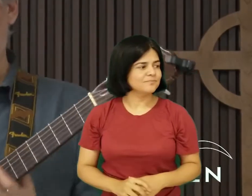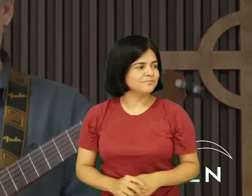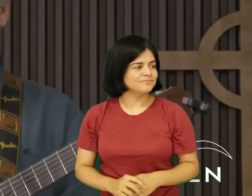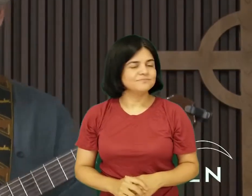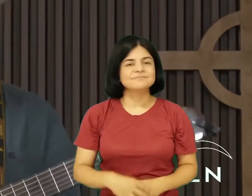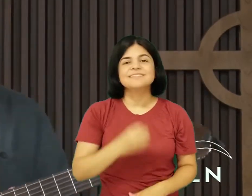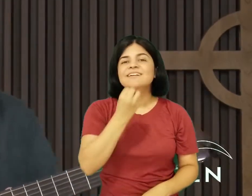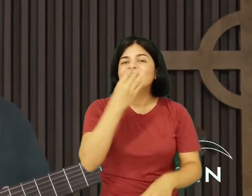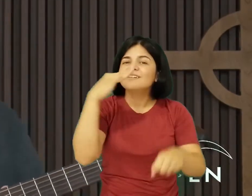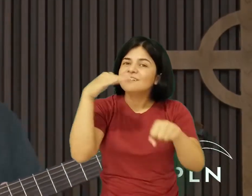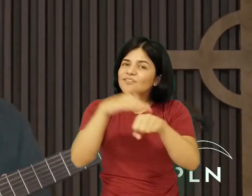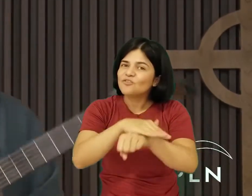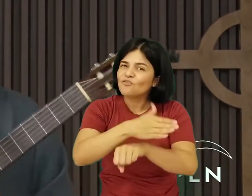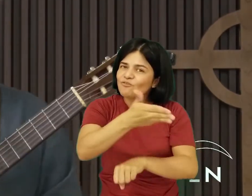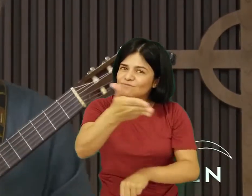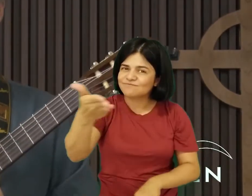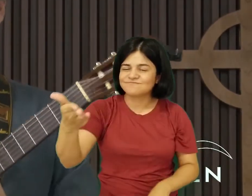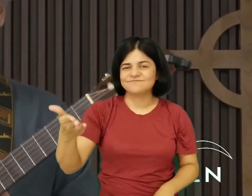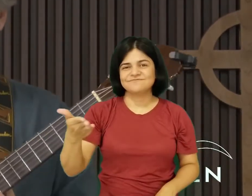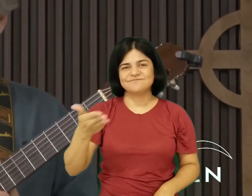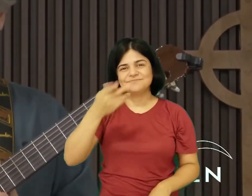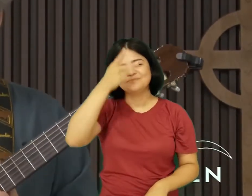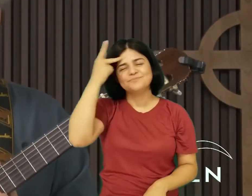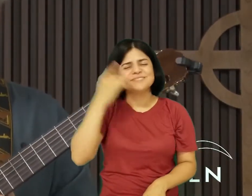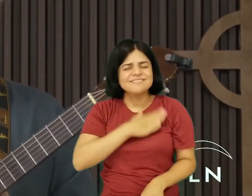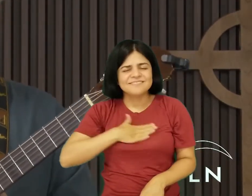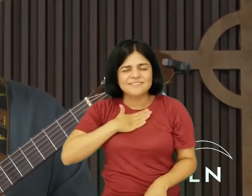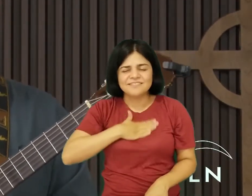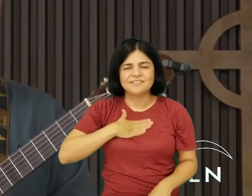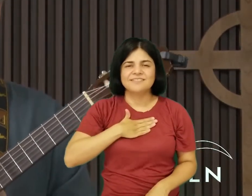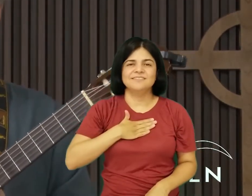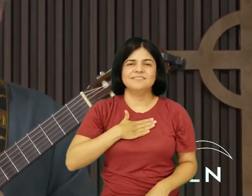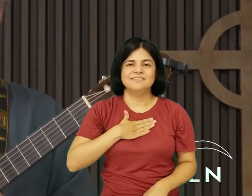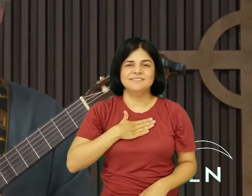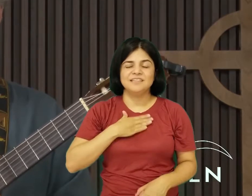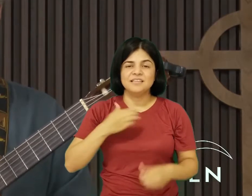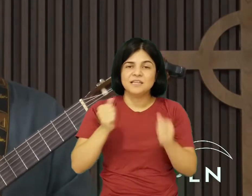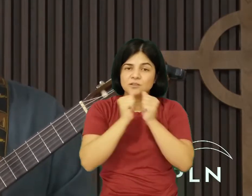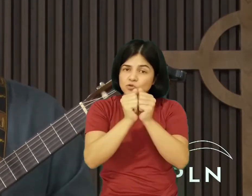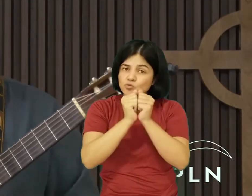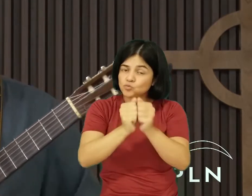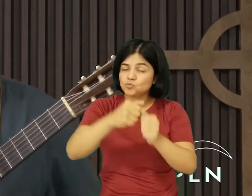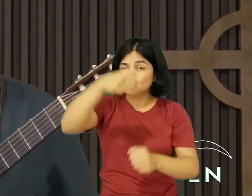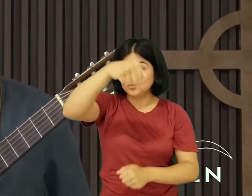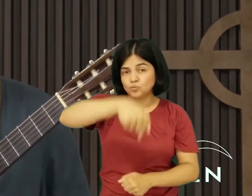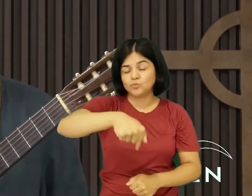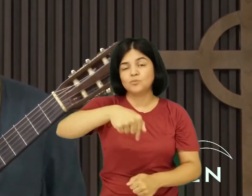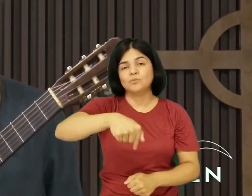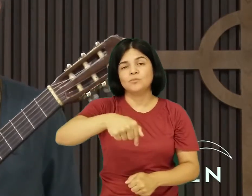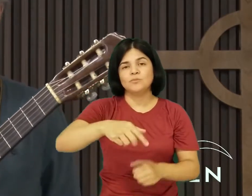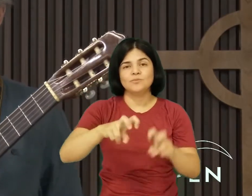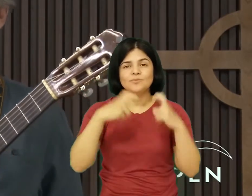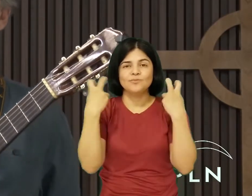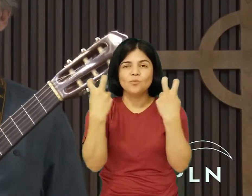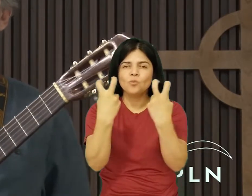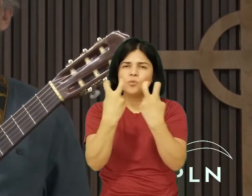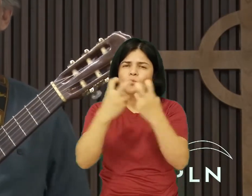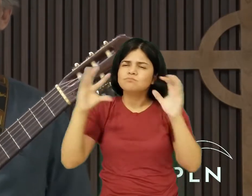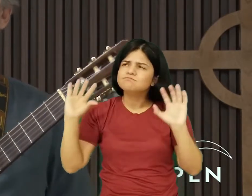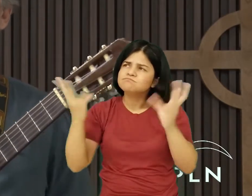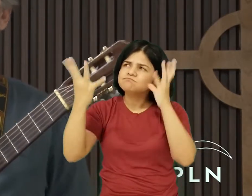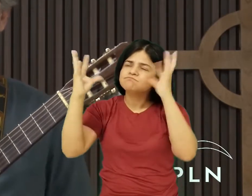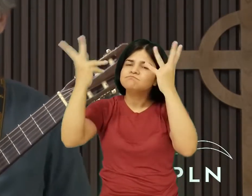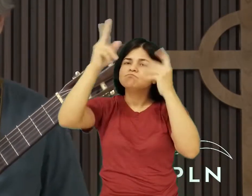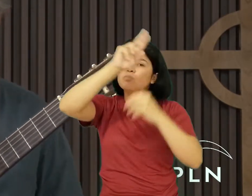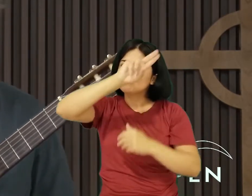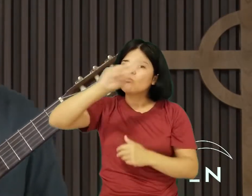Boa noite a você, queridos, querida, que está participando com a gente nesse momento de culto, de celebração ao nome